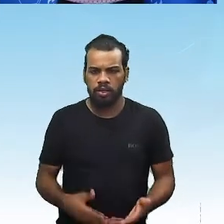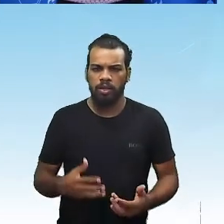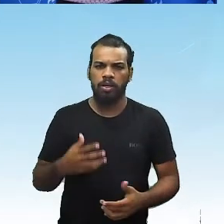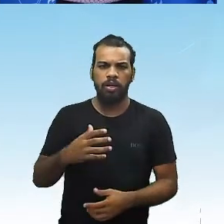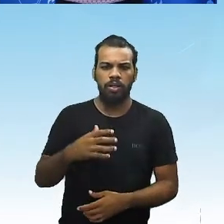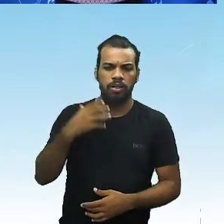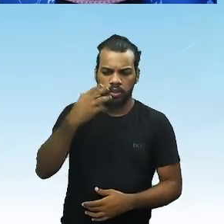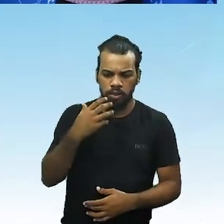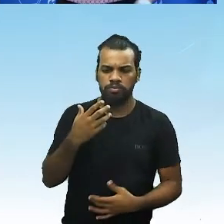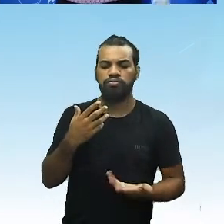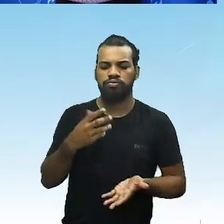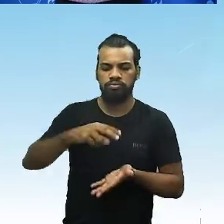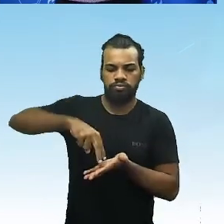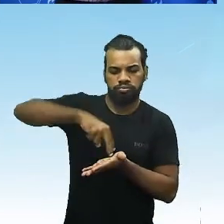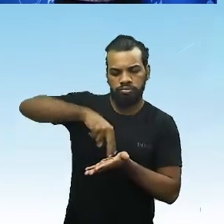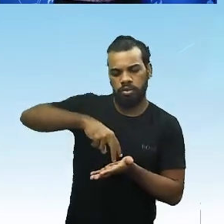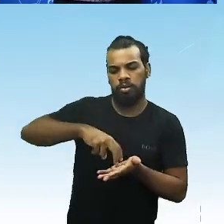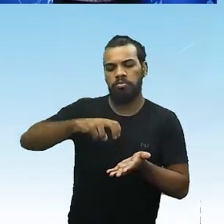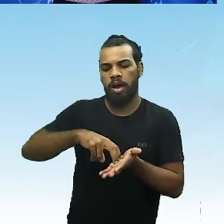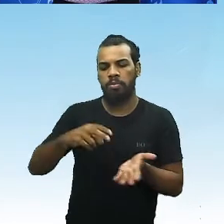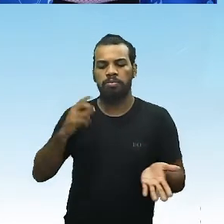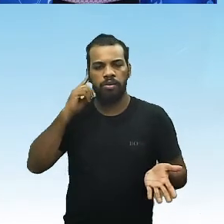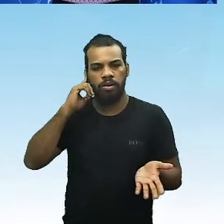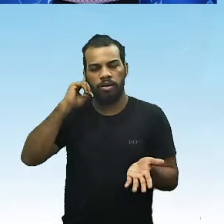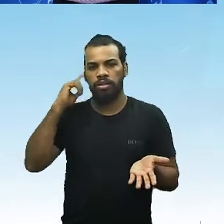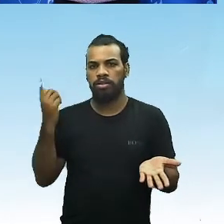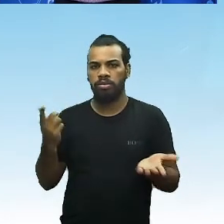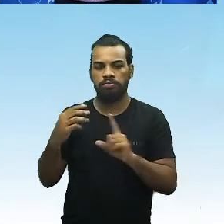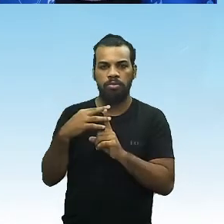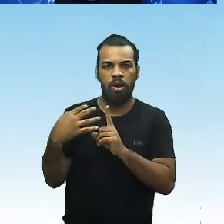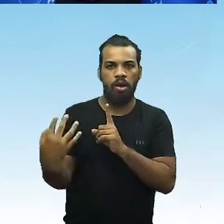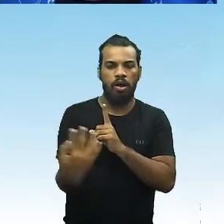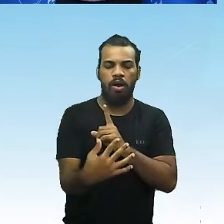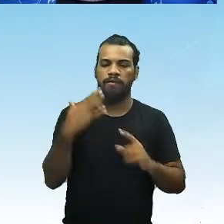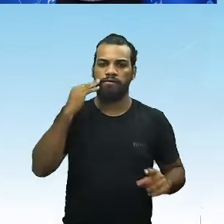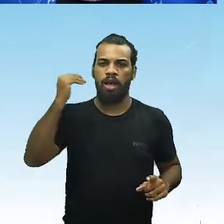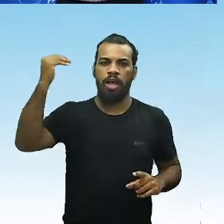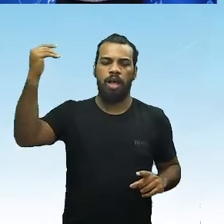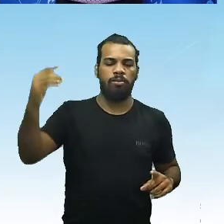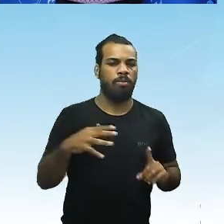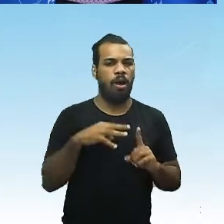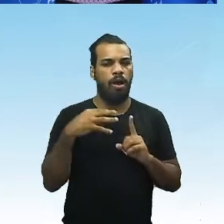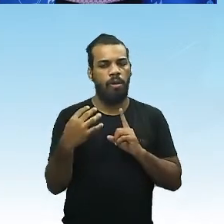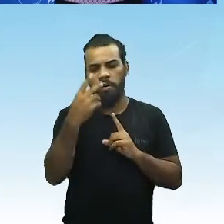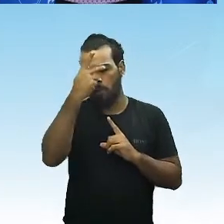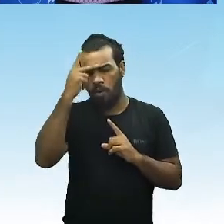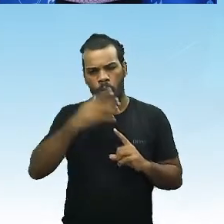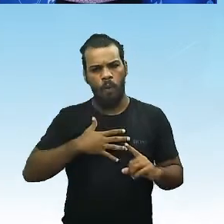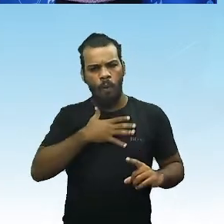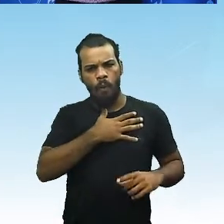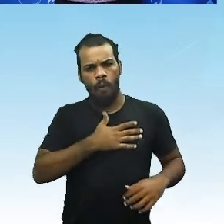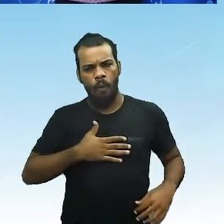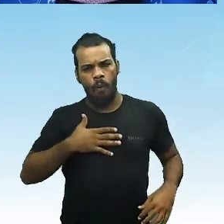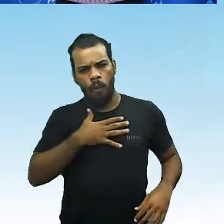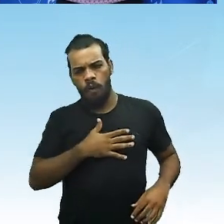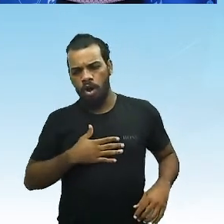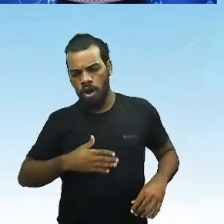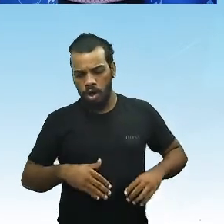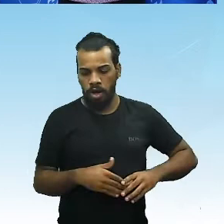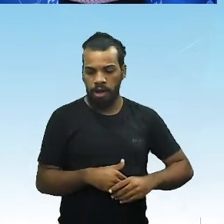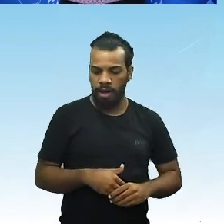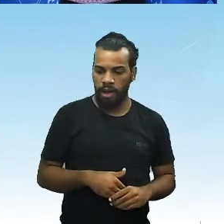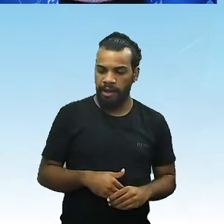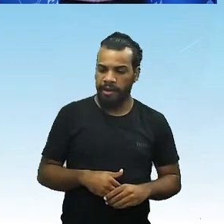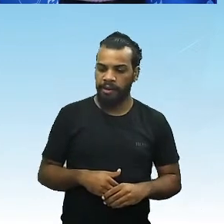né, Jump Jim Crow, e fez muito sucesso. Né? Então, as pessoas gostaram muito daquilo. Então, aí que nasce o